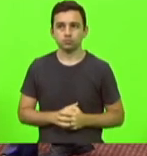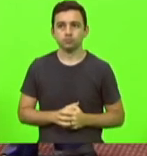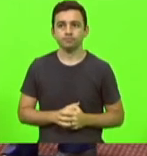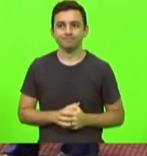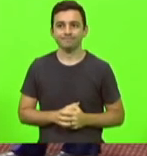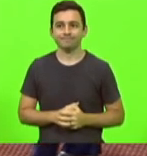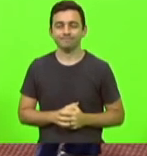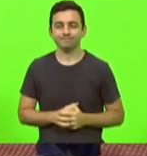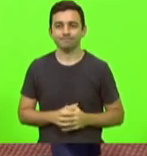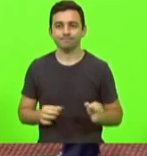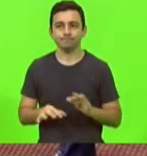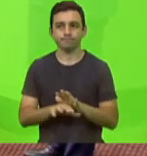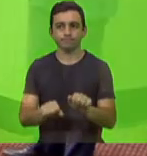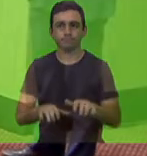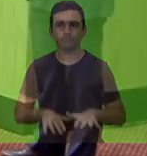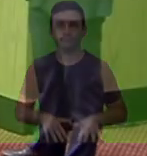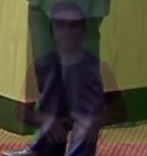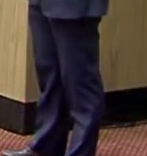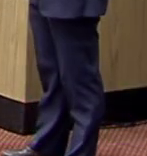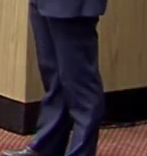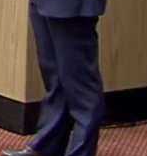encerrada a presente sessão